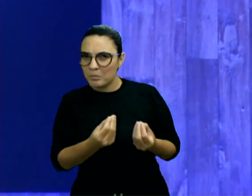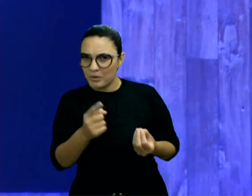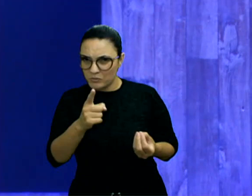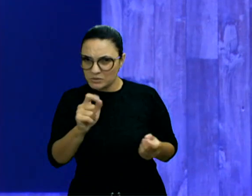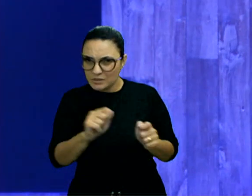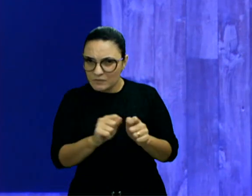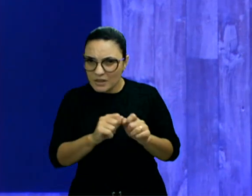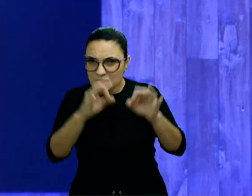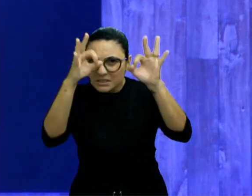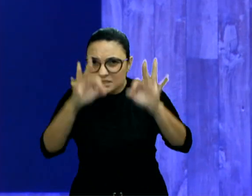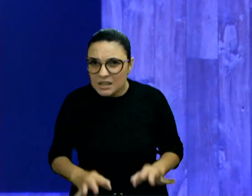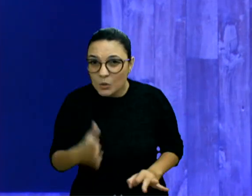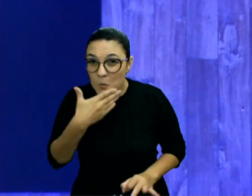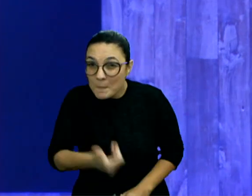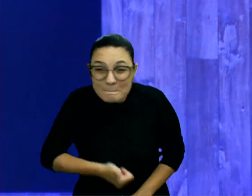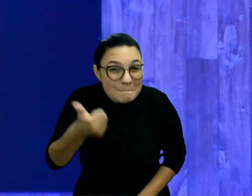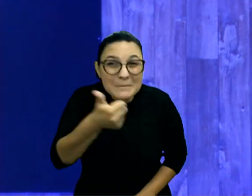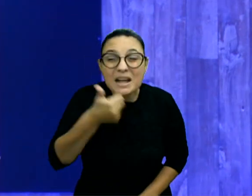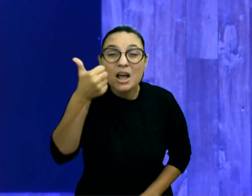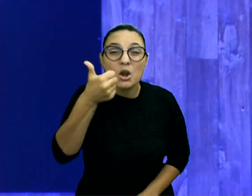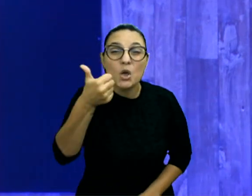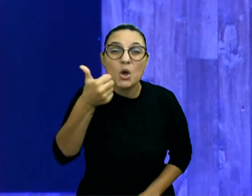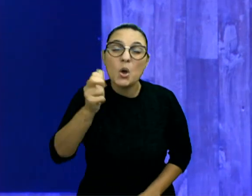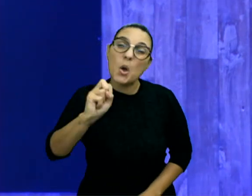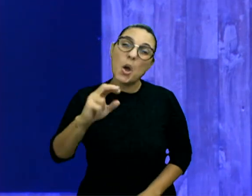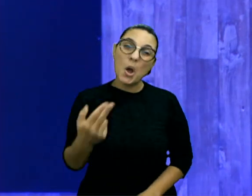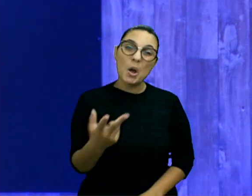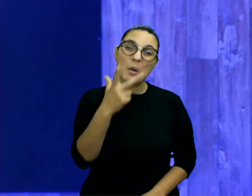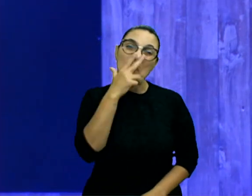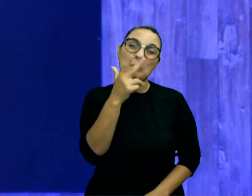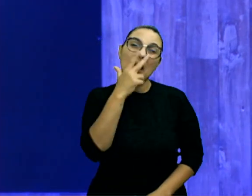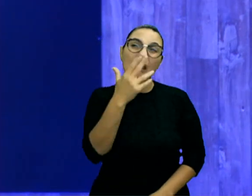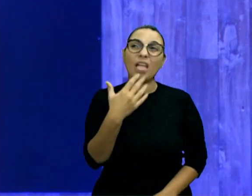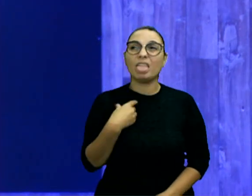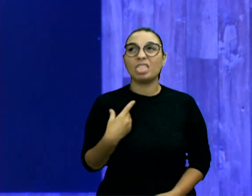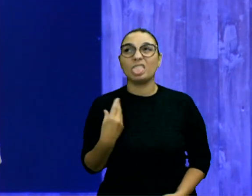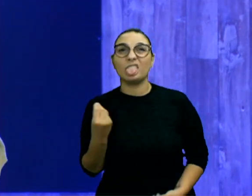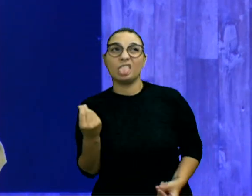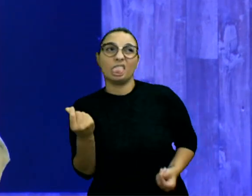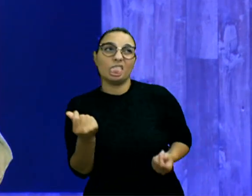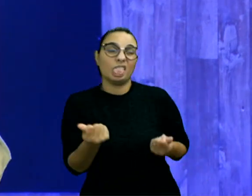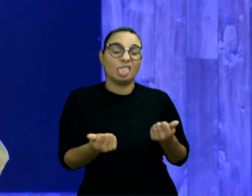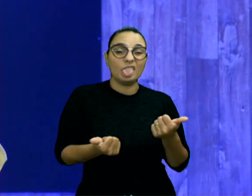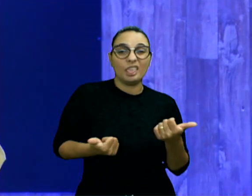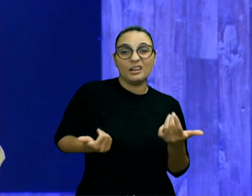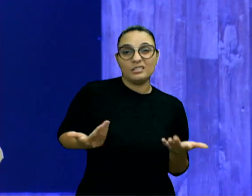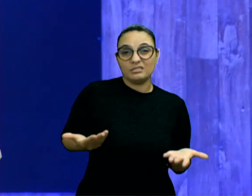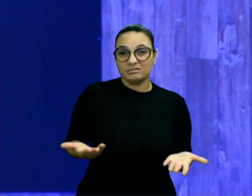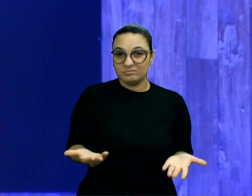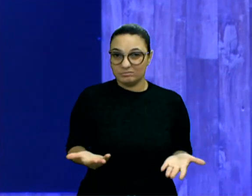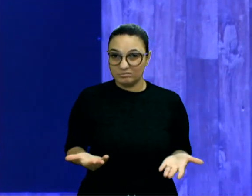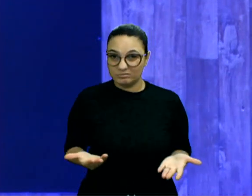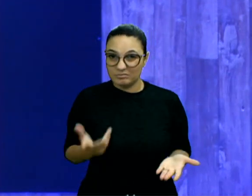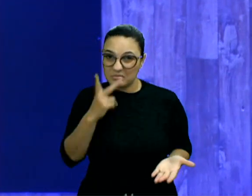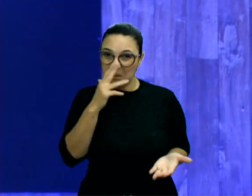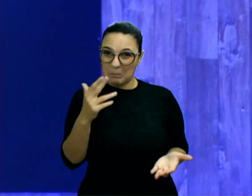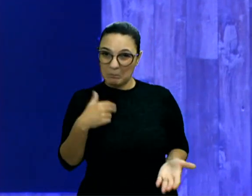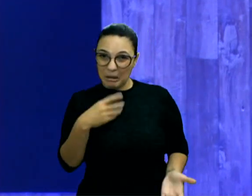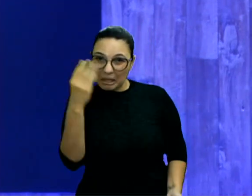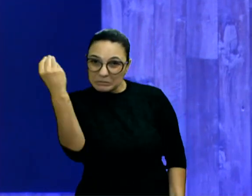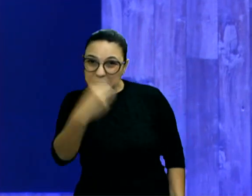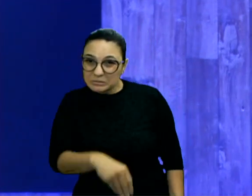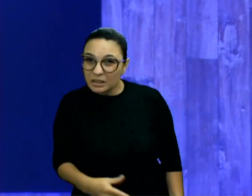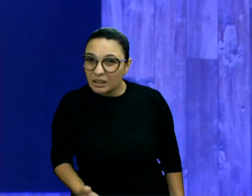tem se destacado? Ou você tem sido mais um? Ou tem sido menos